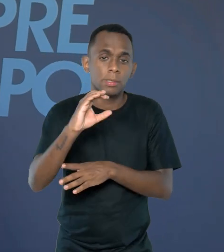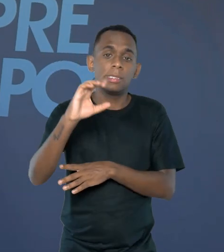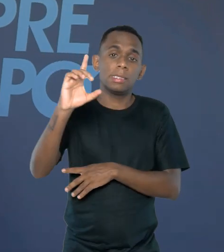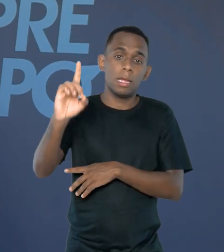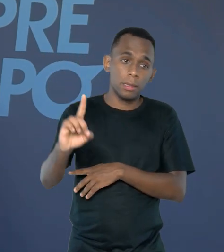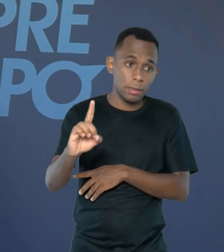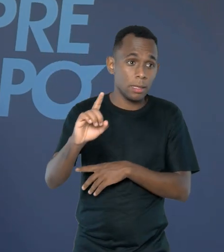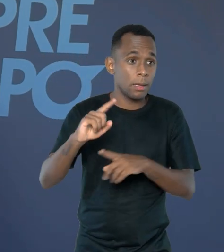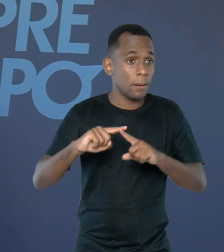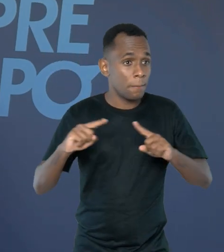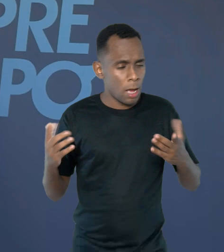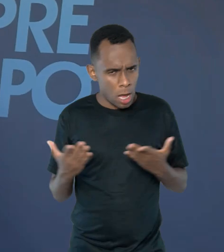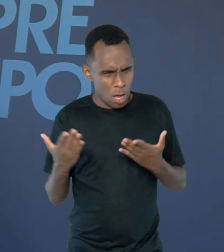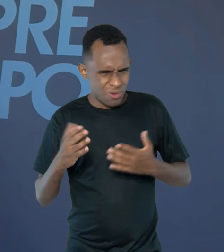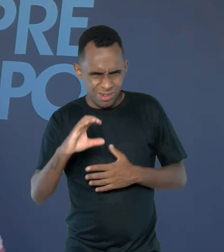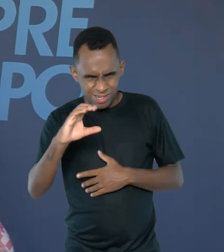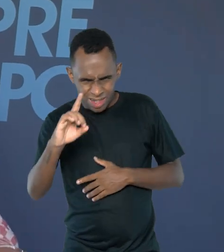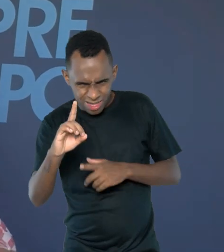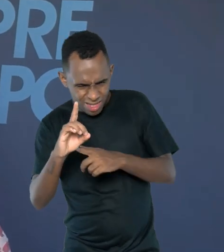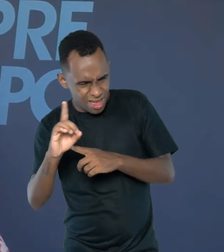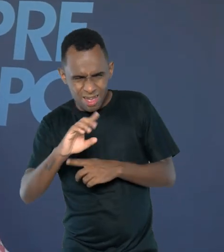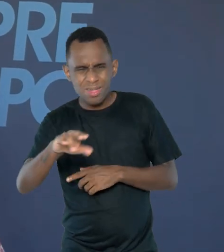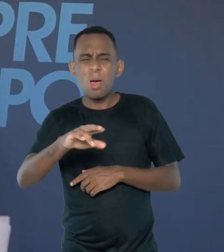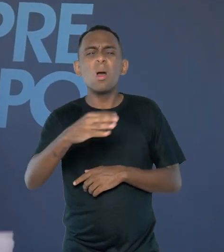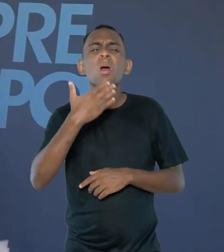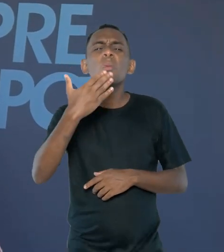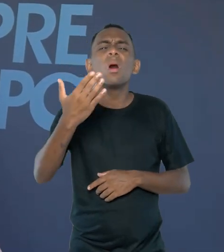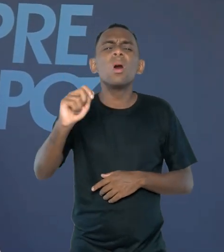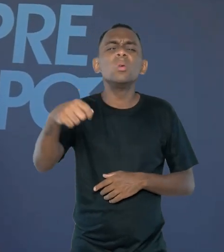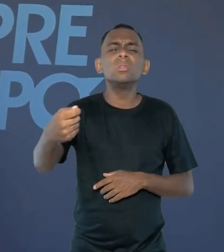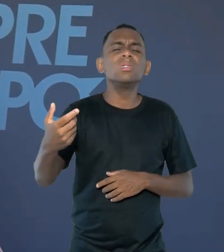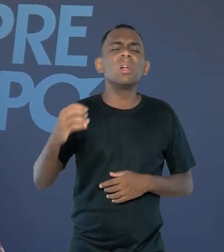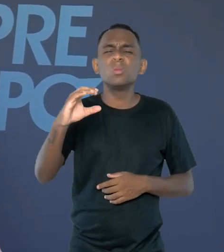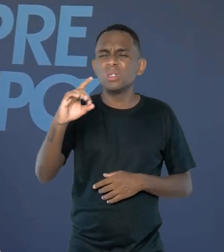CDs. Agora a gente não fala CD, a gente fala o quê mesmo?